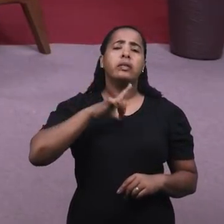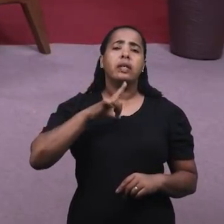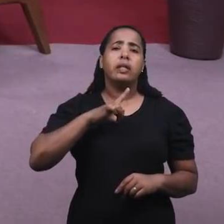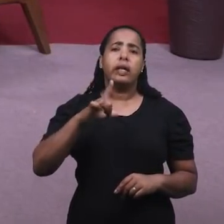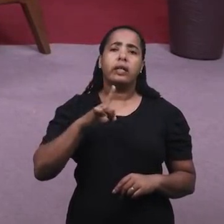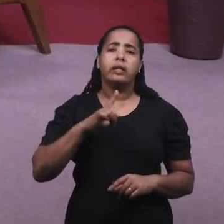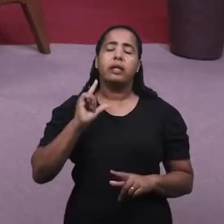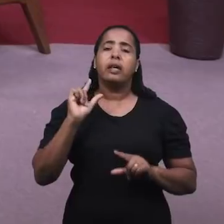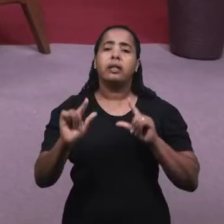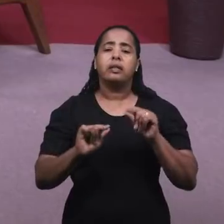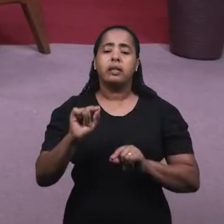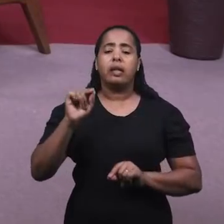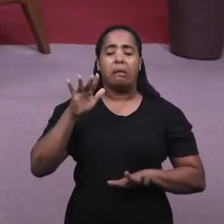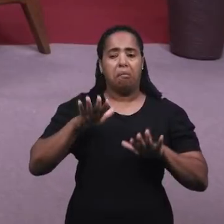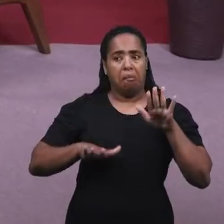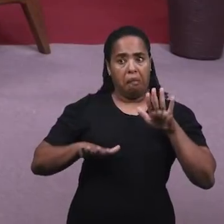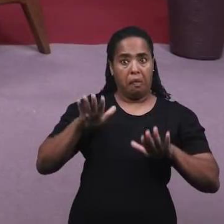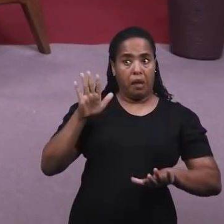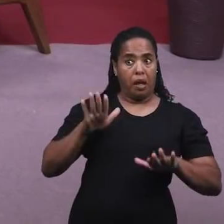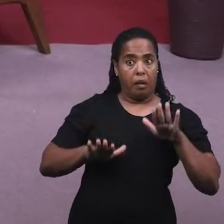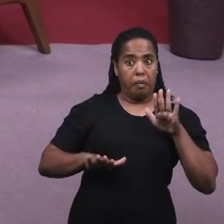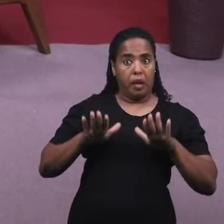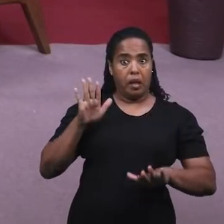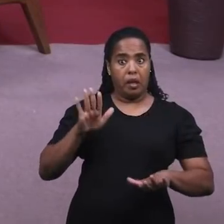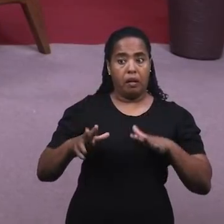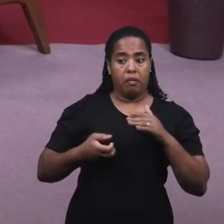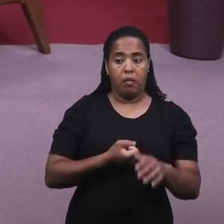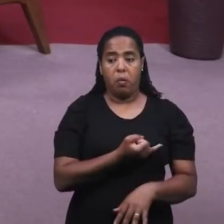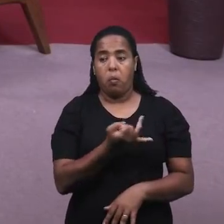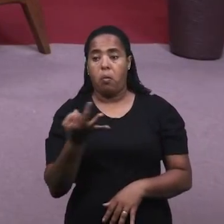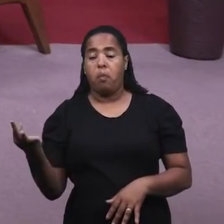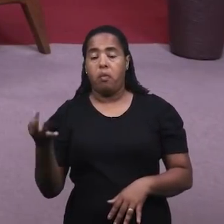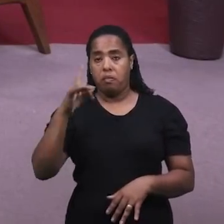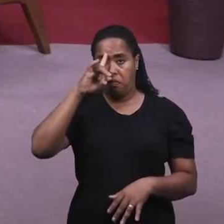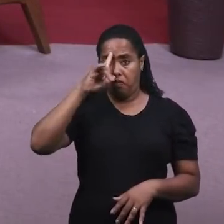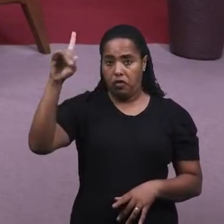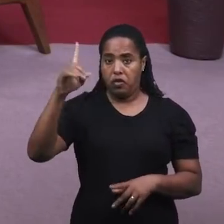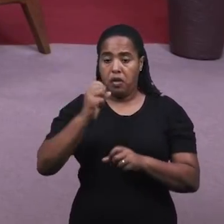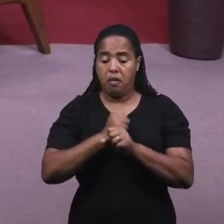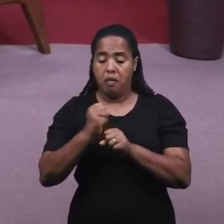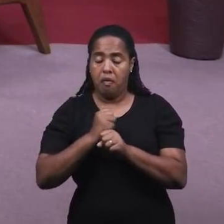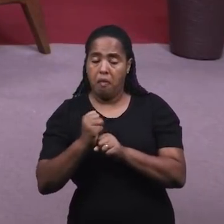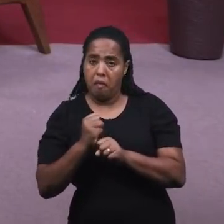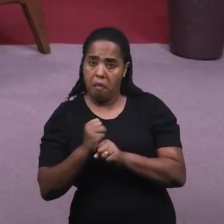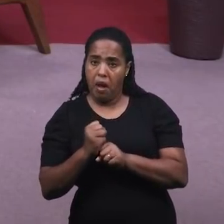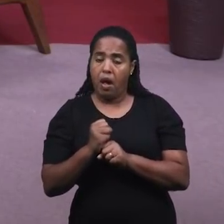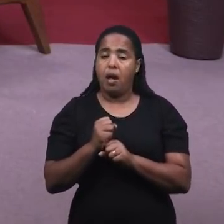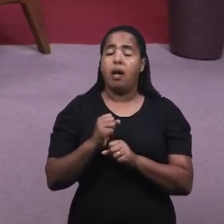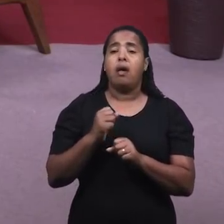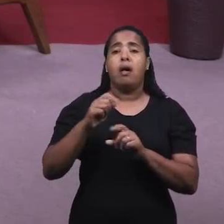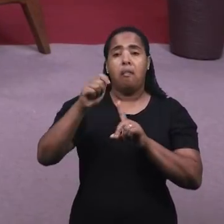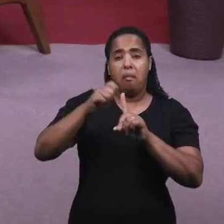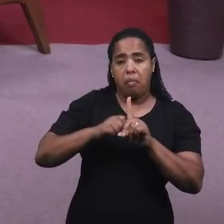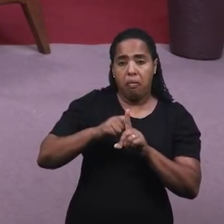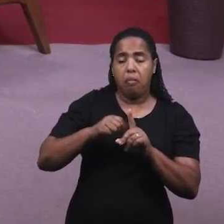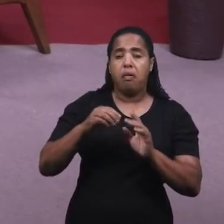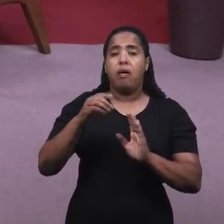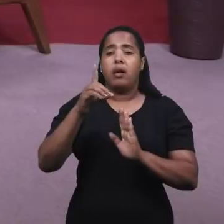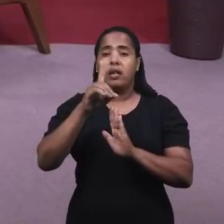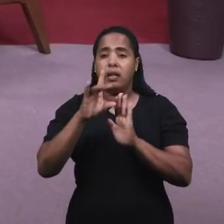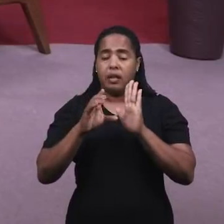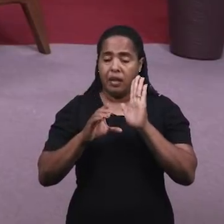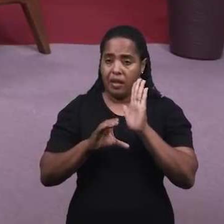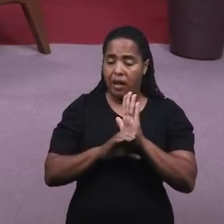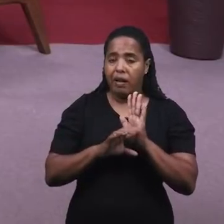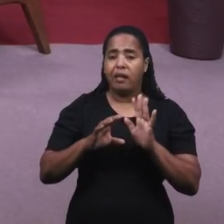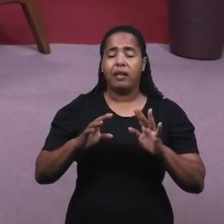voltando, independentemente de quantos dias, meses, anos, décadas, o homem aceitou Jesus, é ele